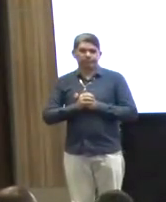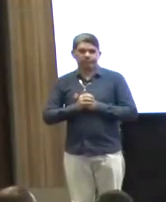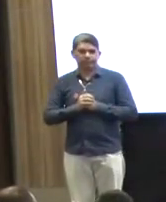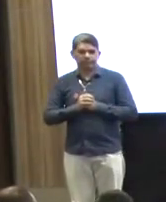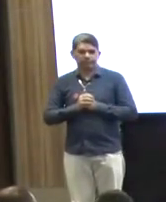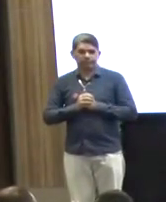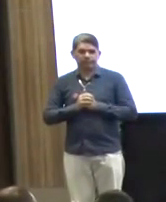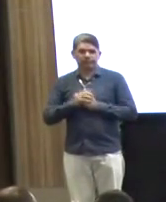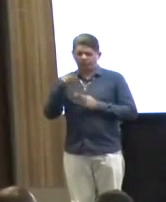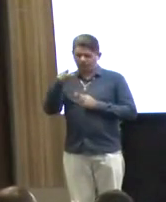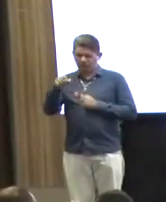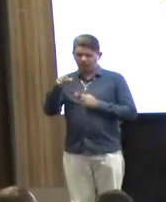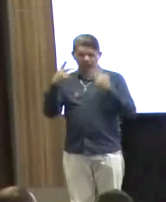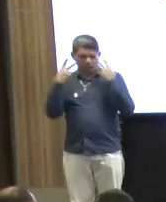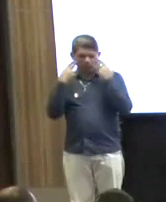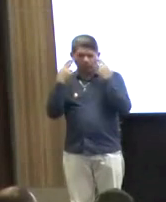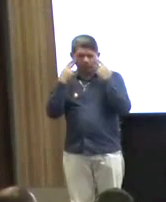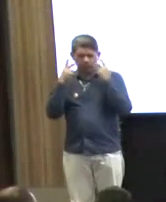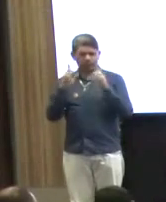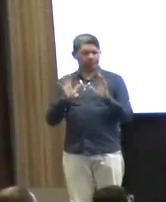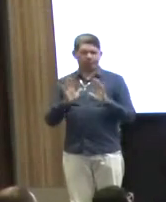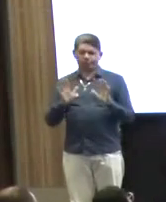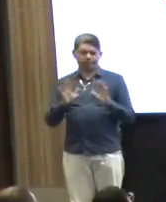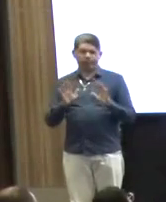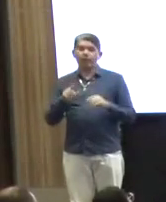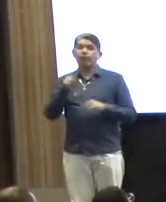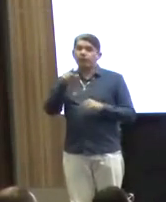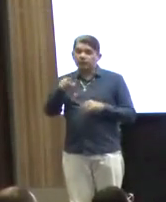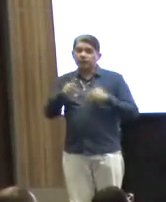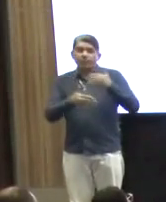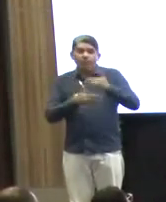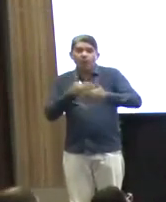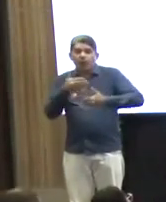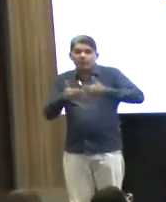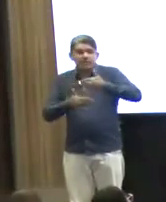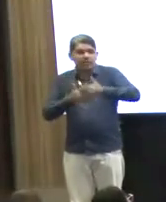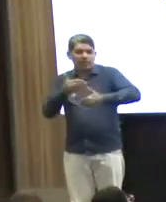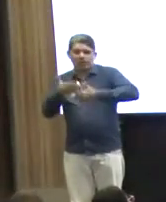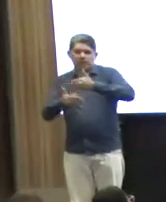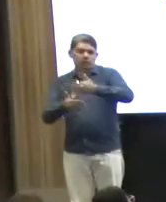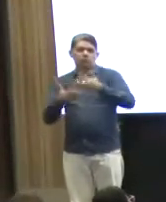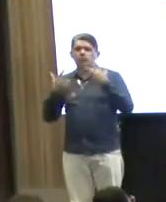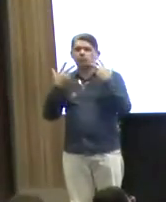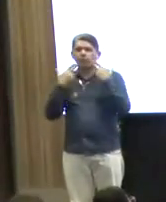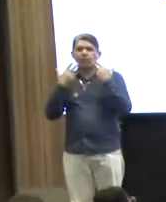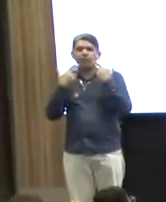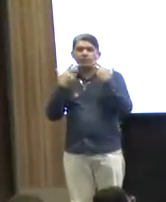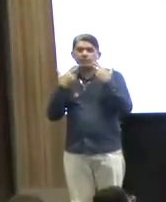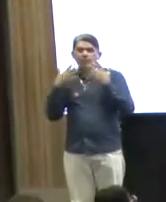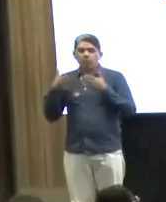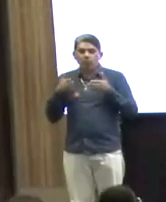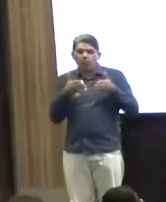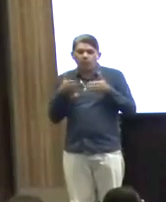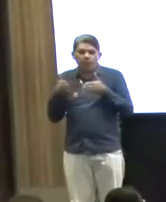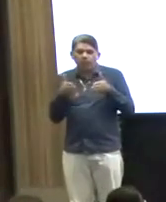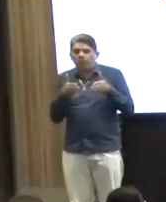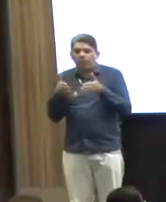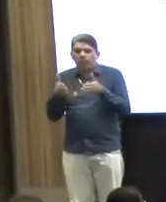você não é normal, você passou por um processo de normalização. Todo mundo, ok? Mas aí todo